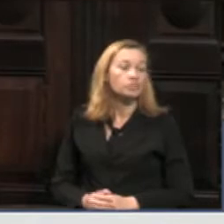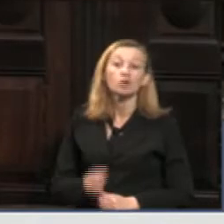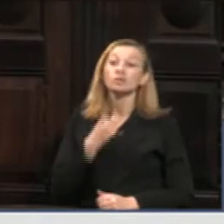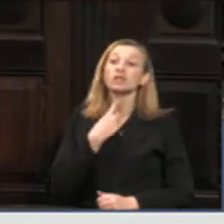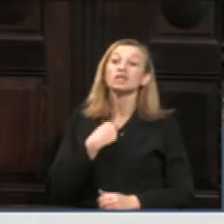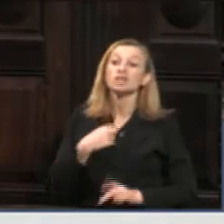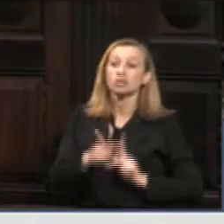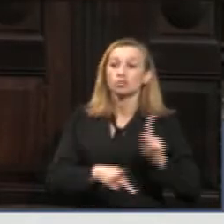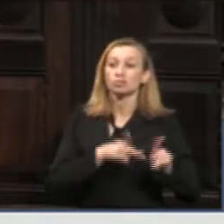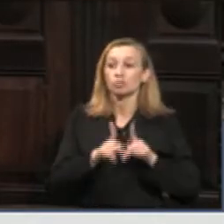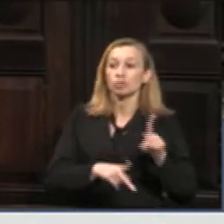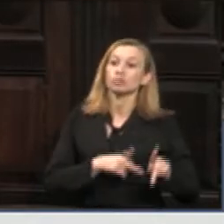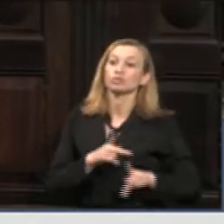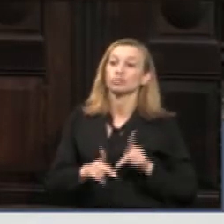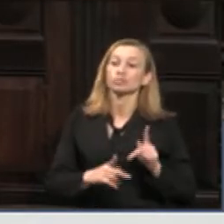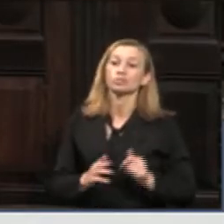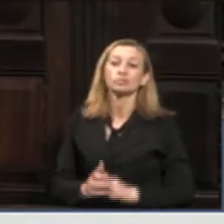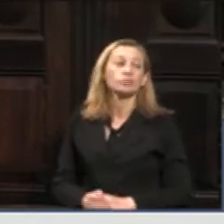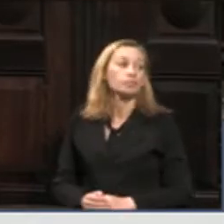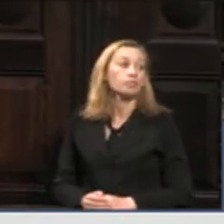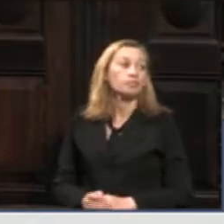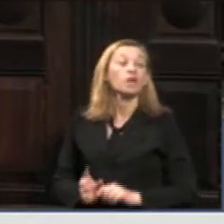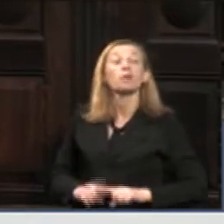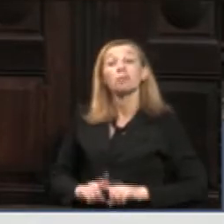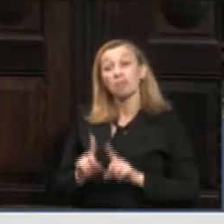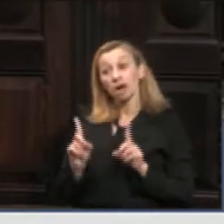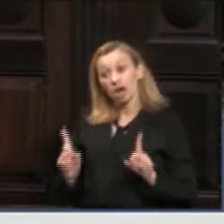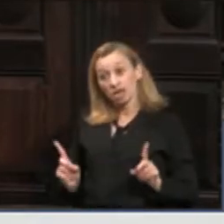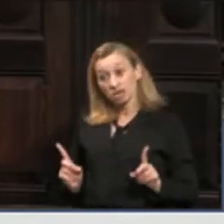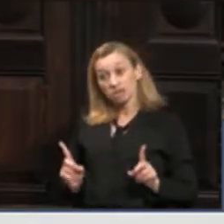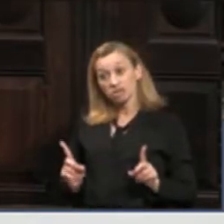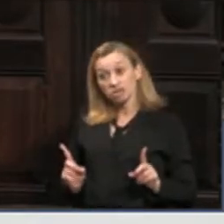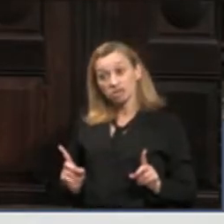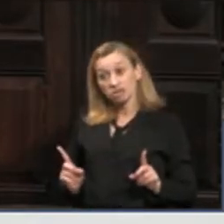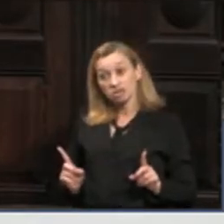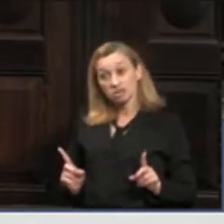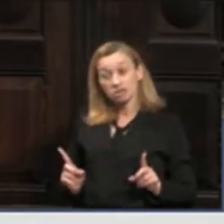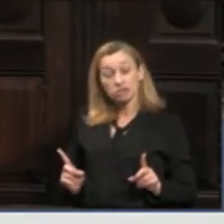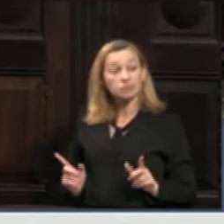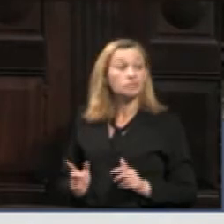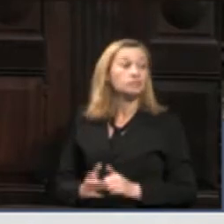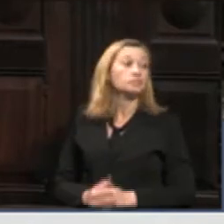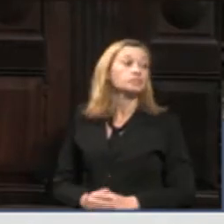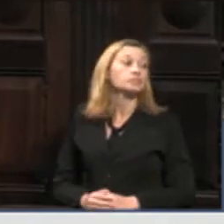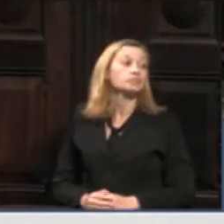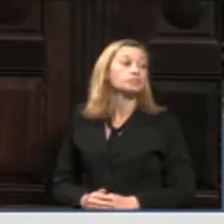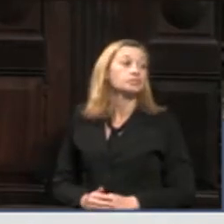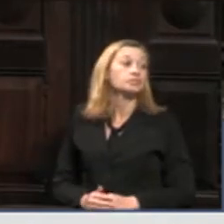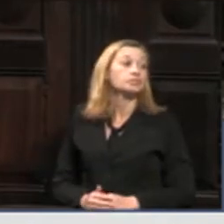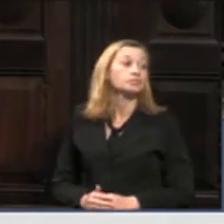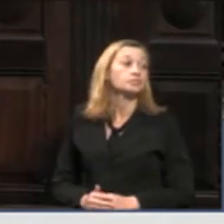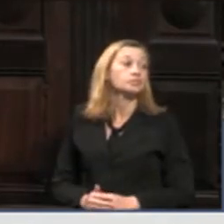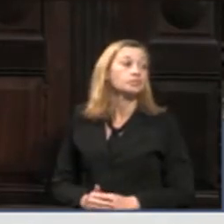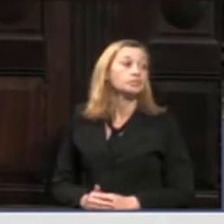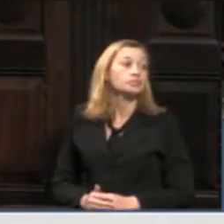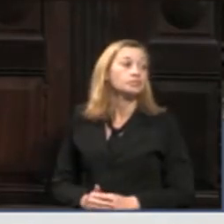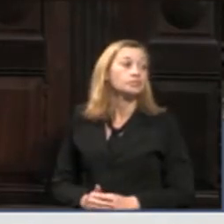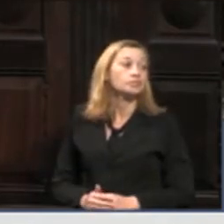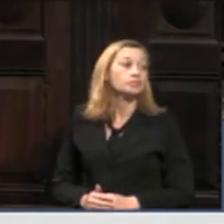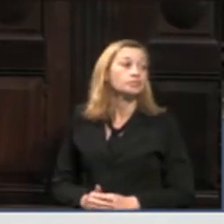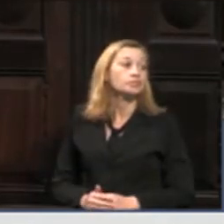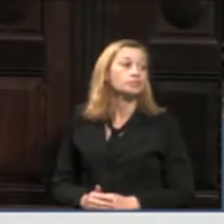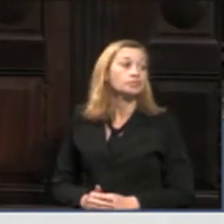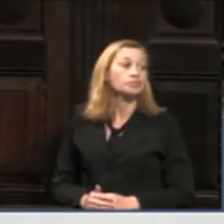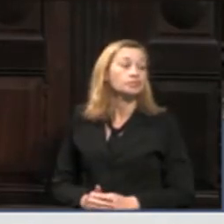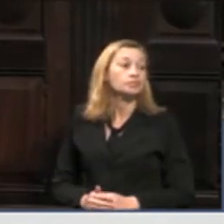popular, mas ao mesmo tempo esconder a defesa em relação aos